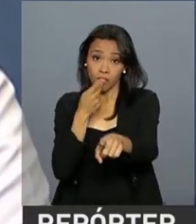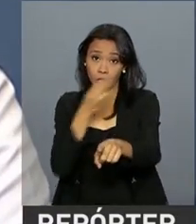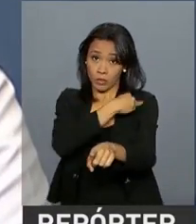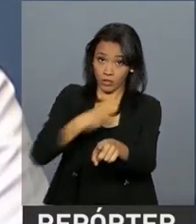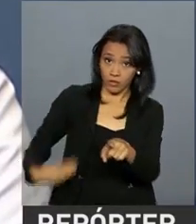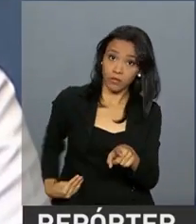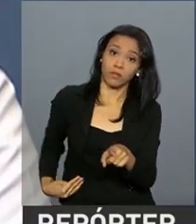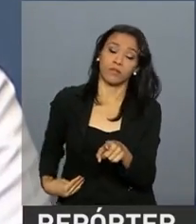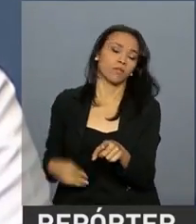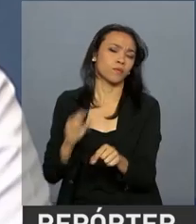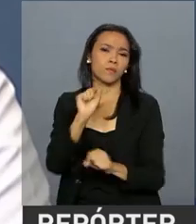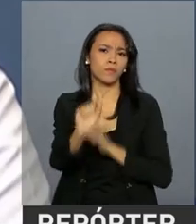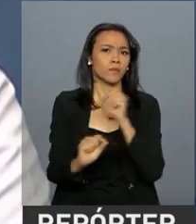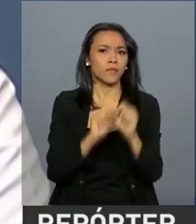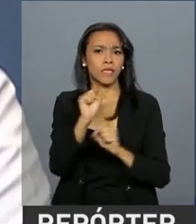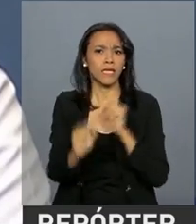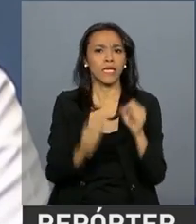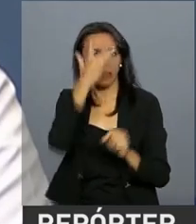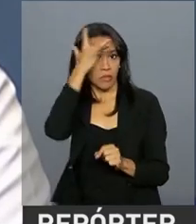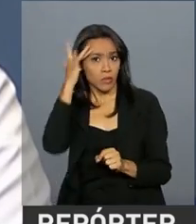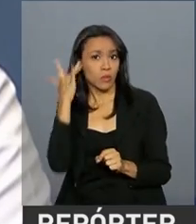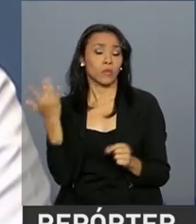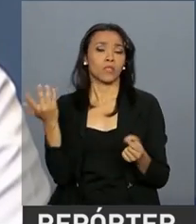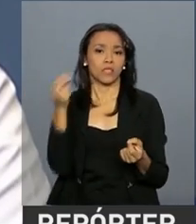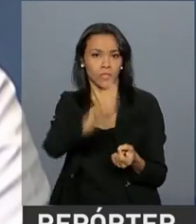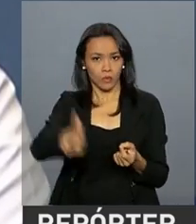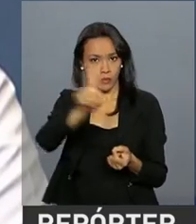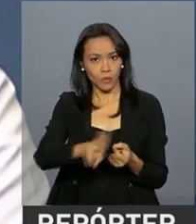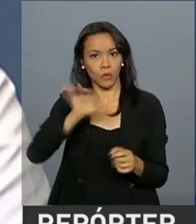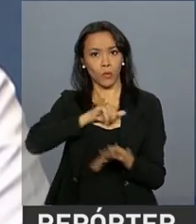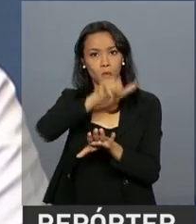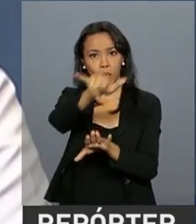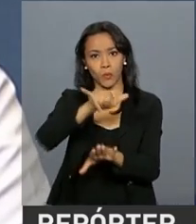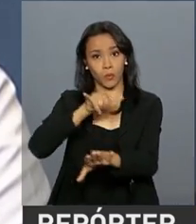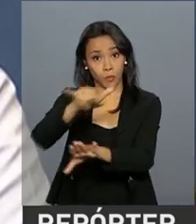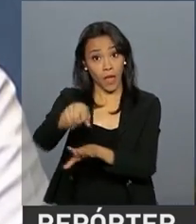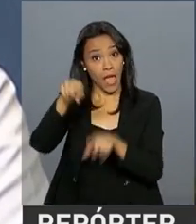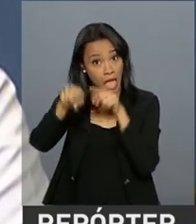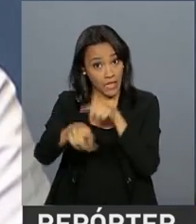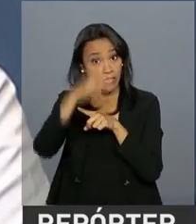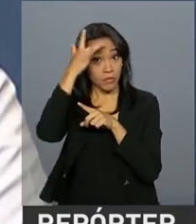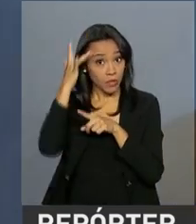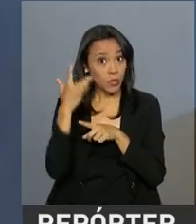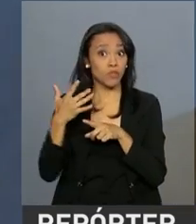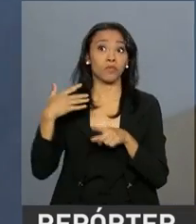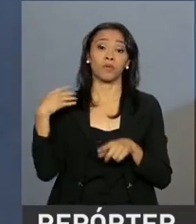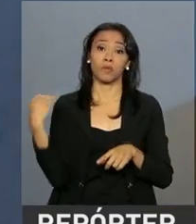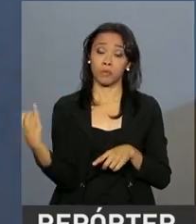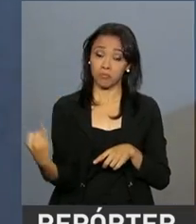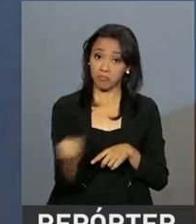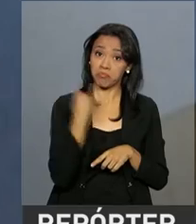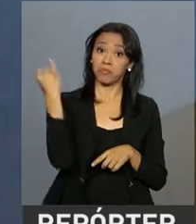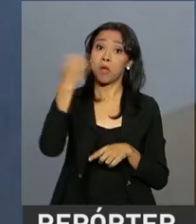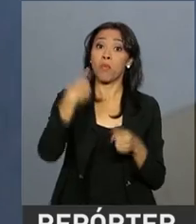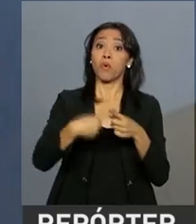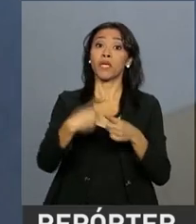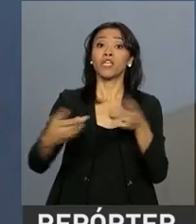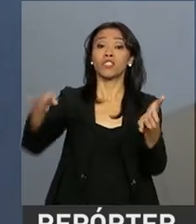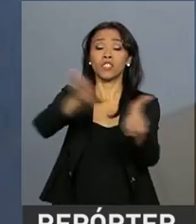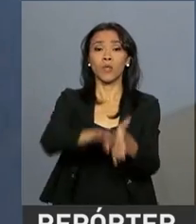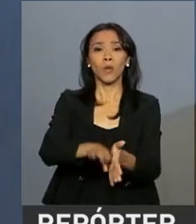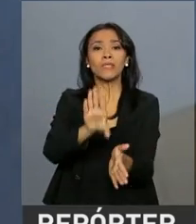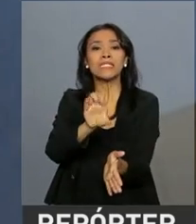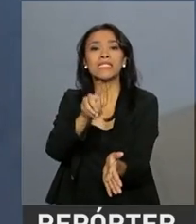Aviação Civil destacou que os passageiros foram os principais responsáveis por esta marca, chegando com antecedência